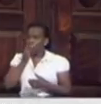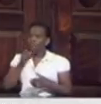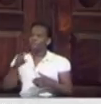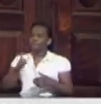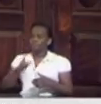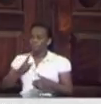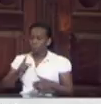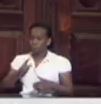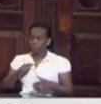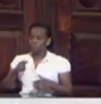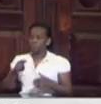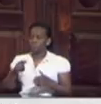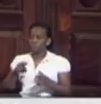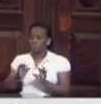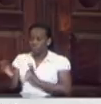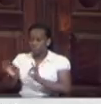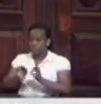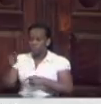este articulista